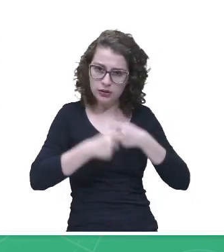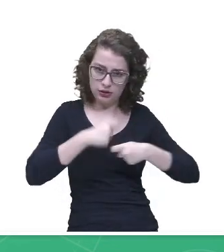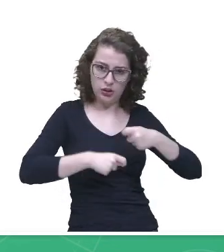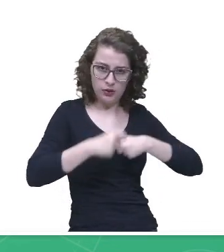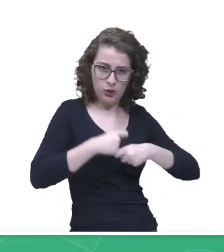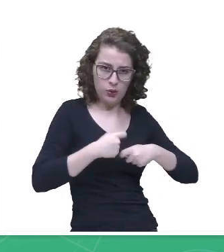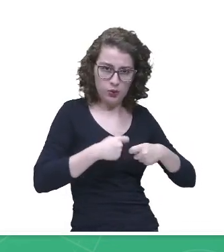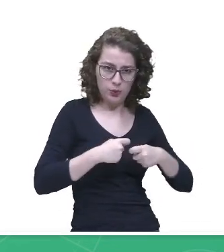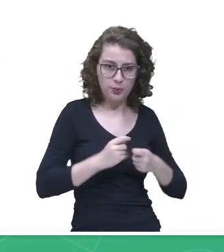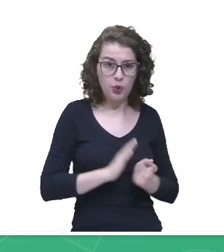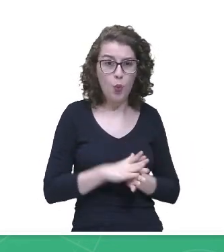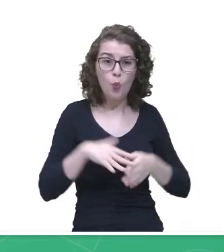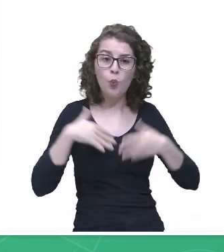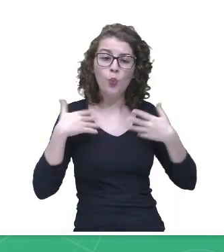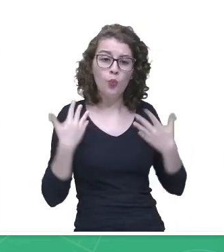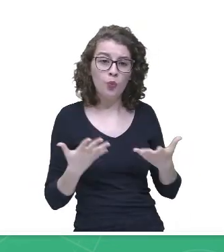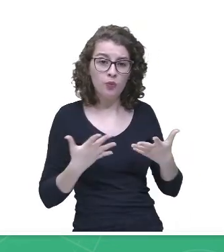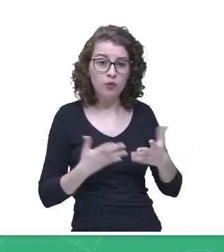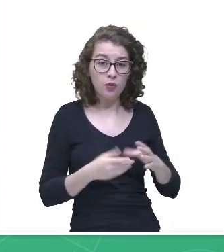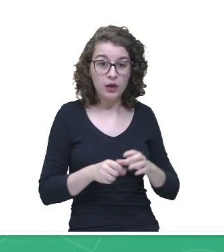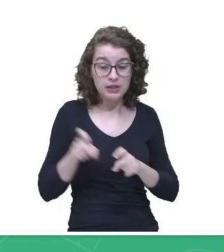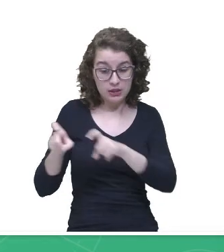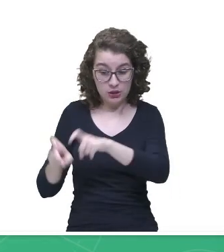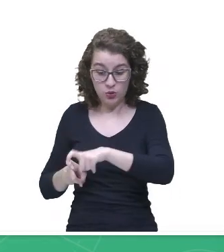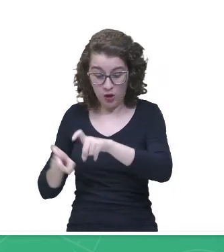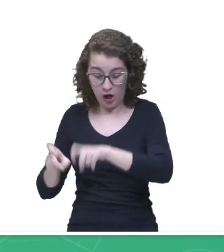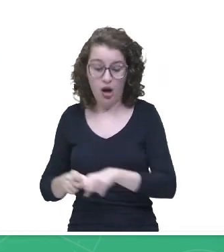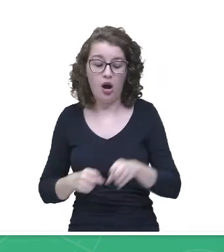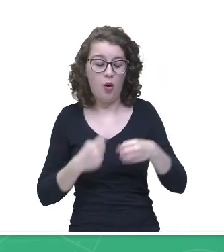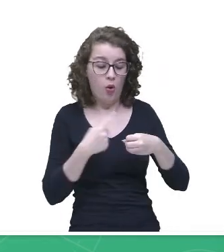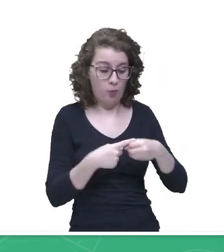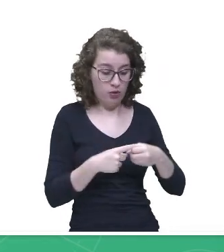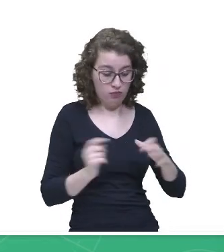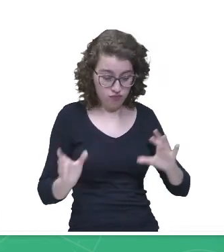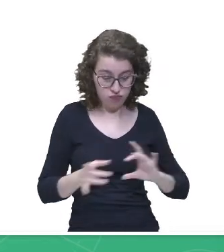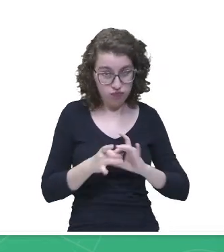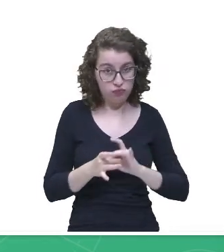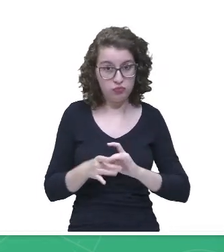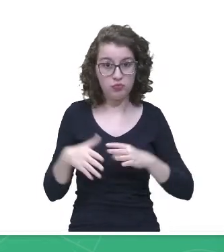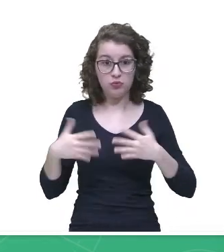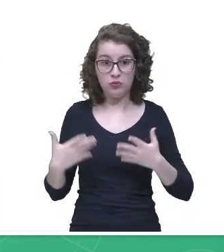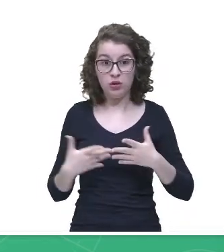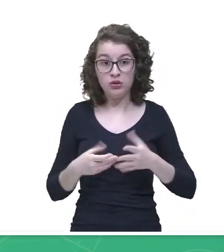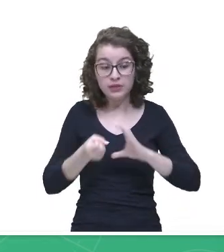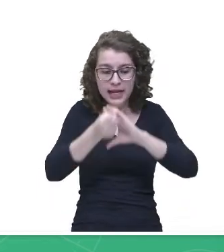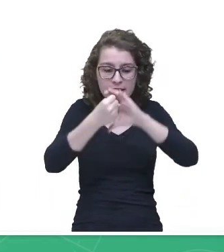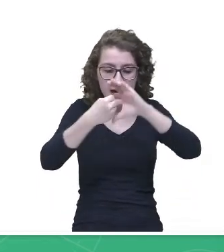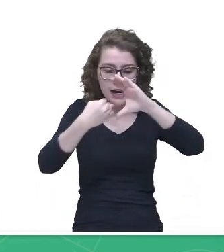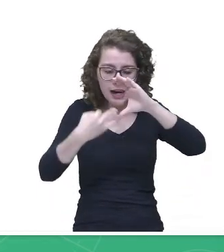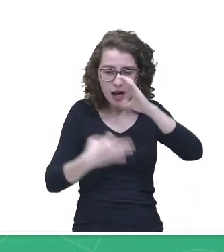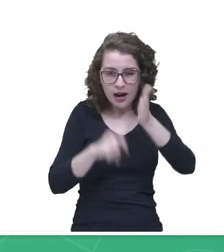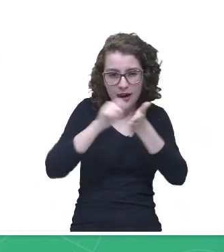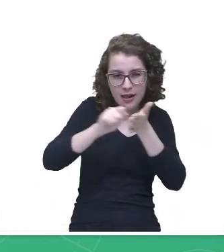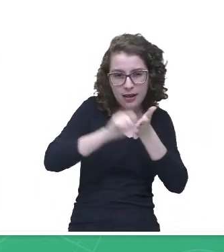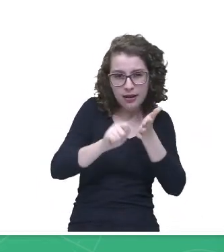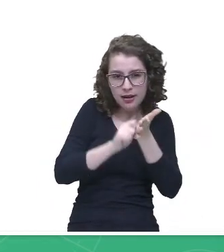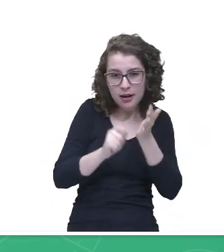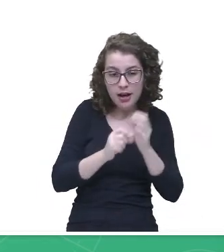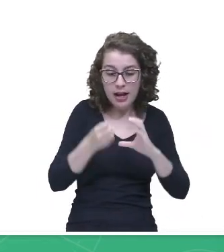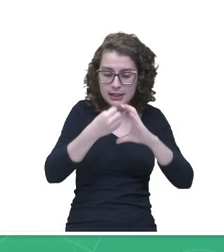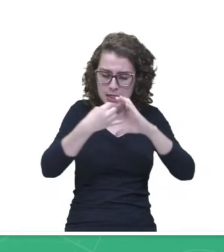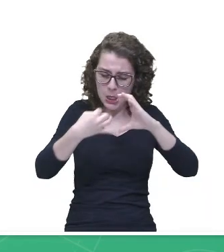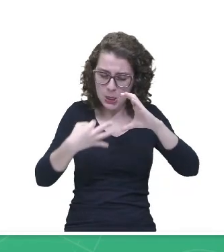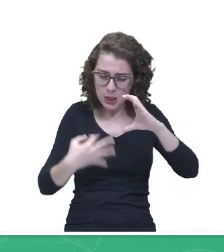são realizados no campo e nas cidades. Escreva as características de cada um desses